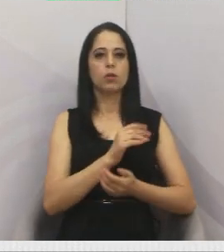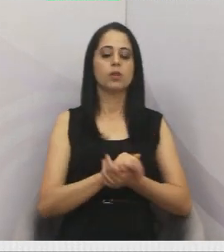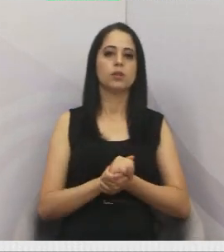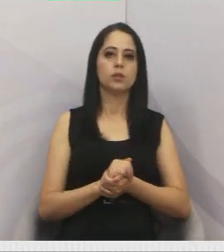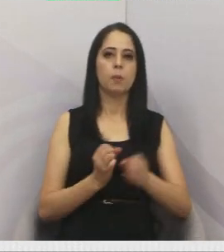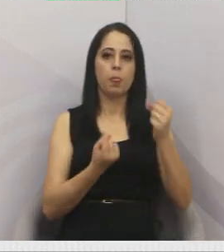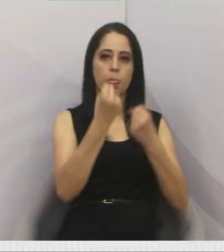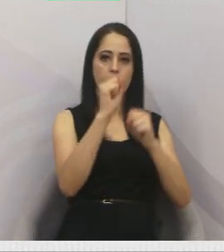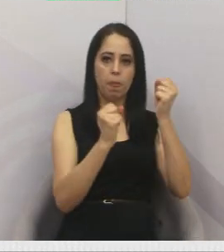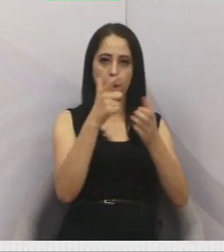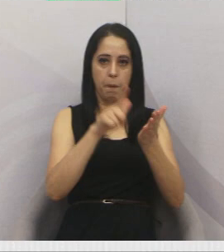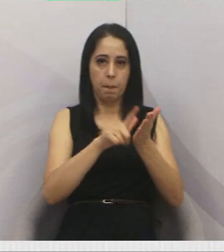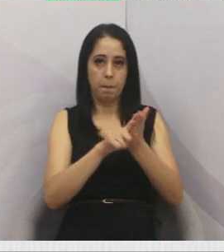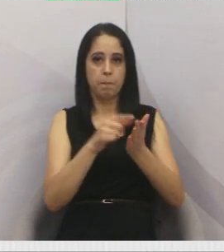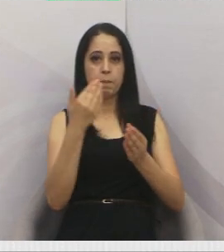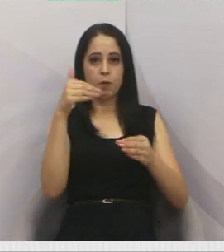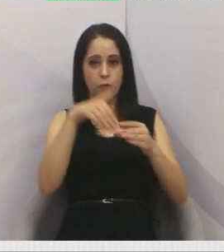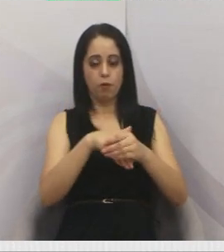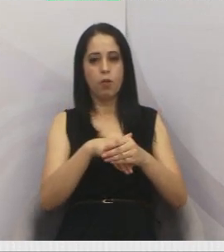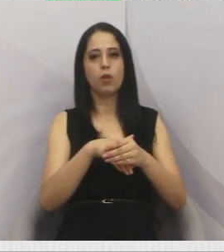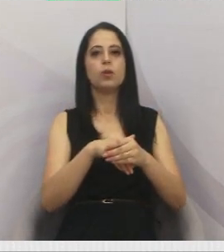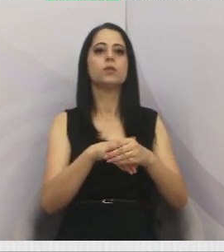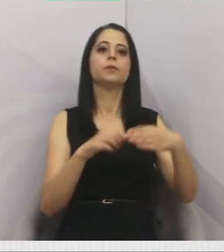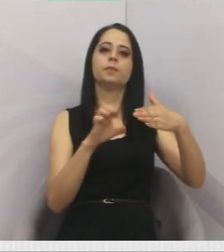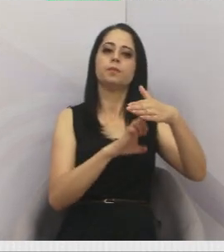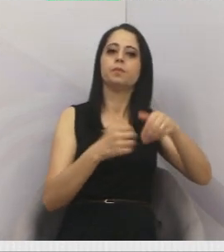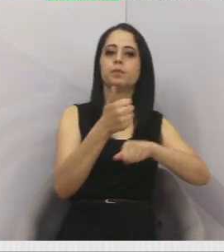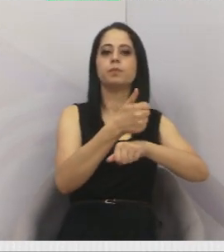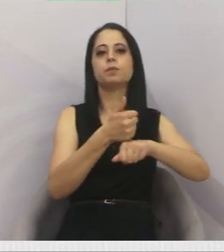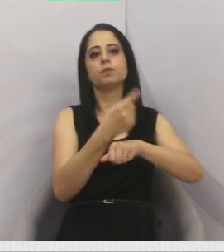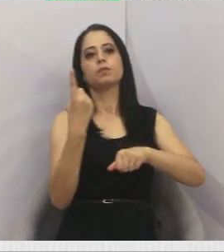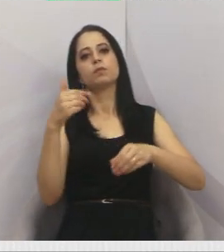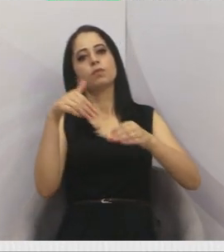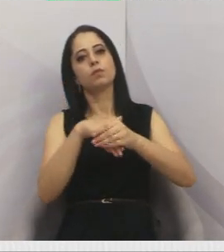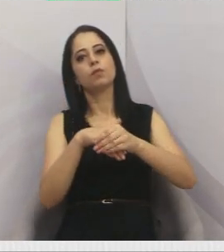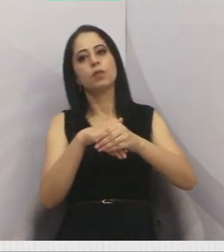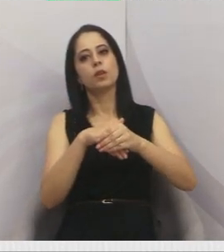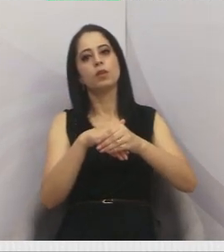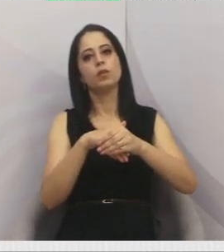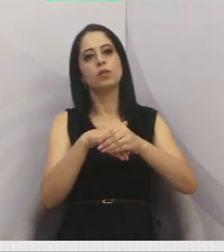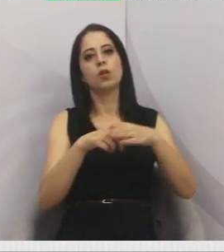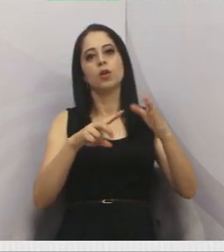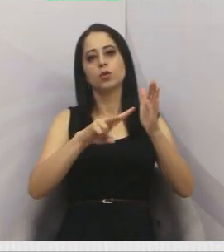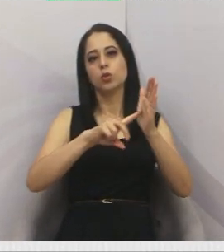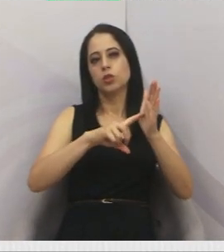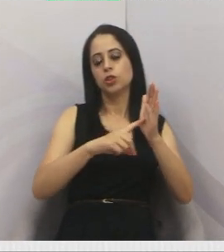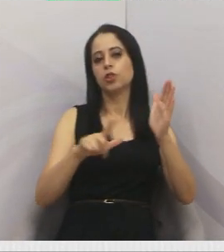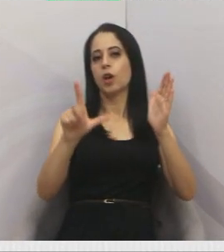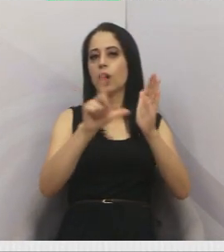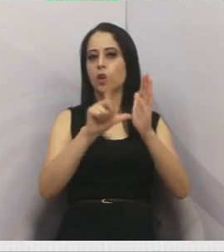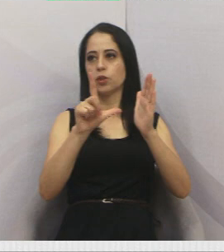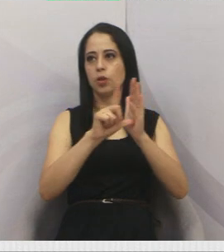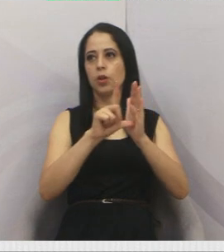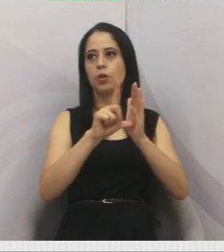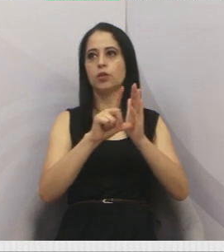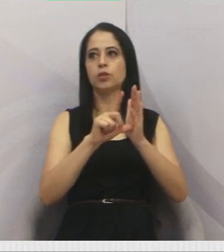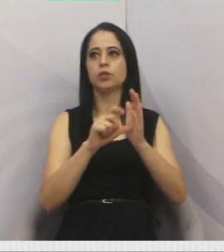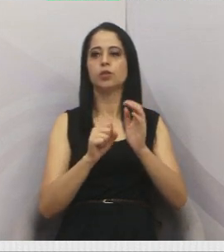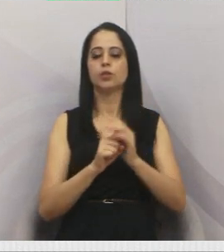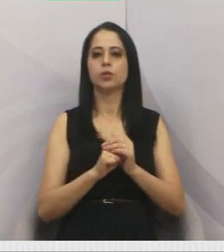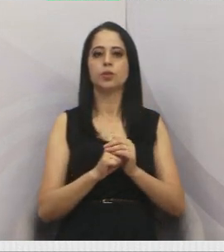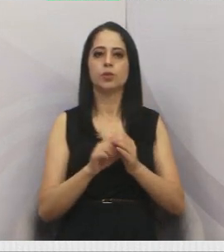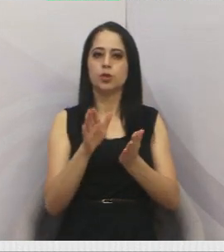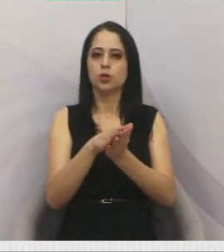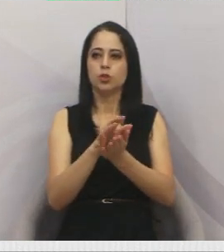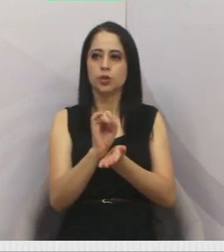dos Papeleiros. Segmento Empresas e Entidades Profissionais. Um voto para Sindicato do Comércio Varejista, Sincomércio